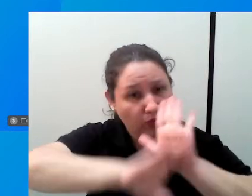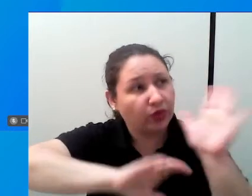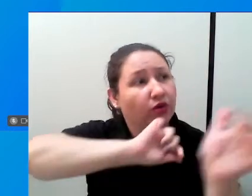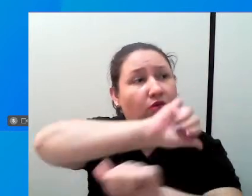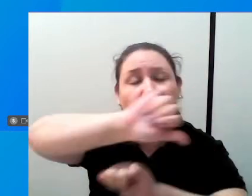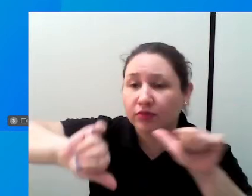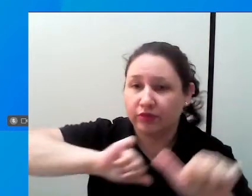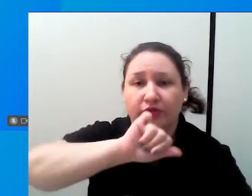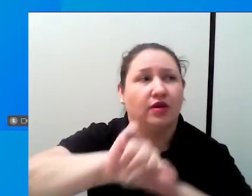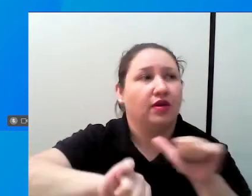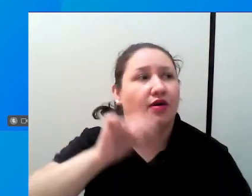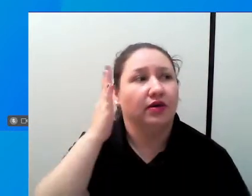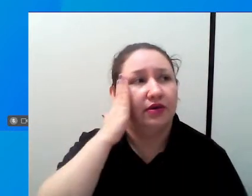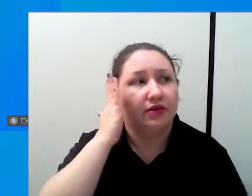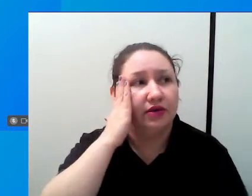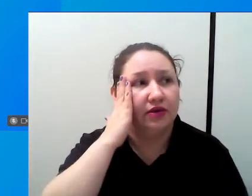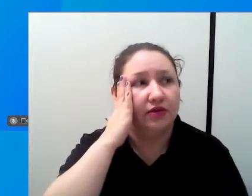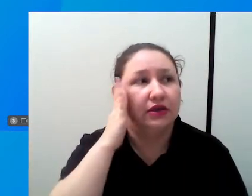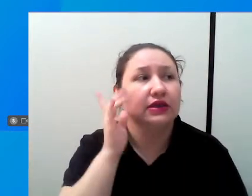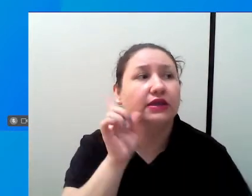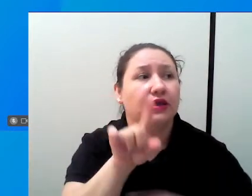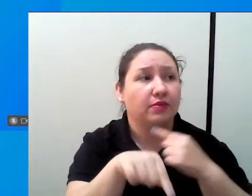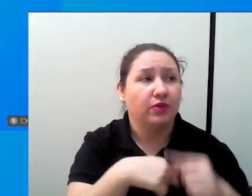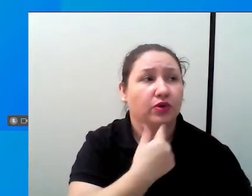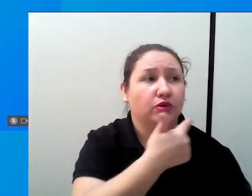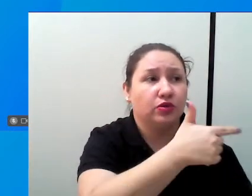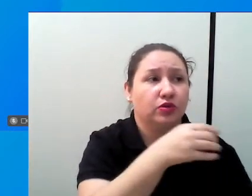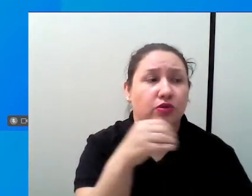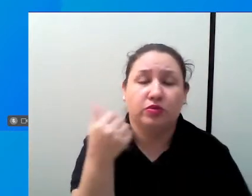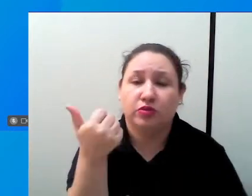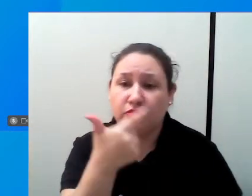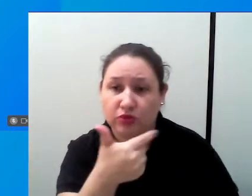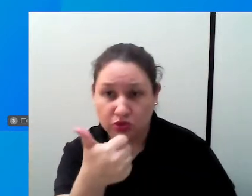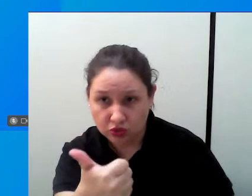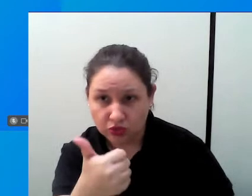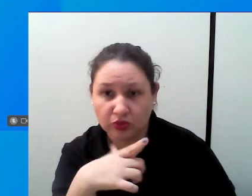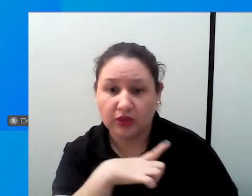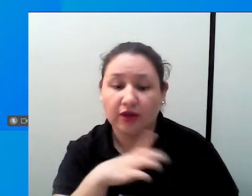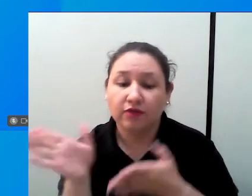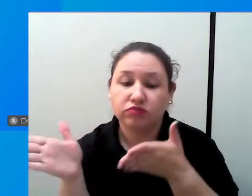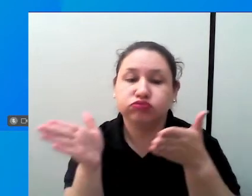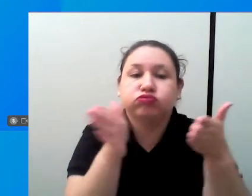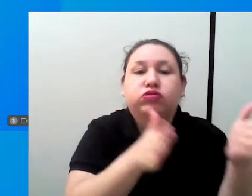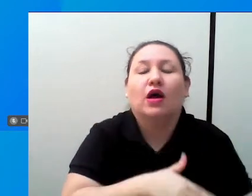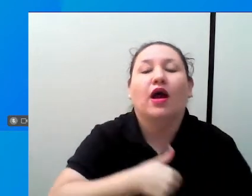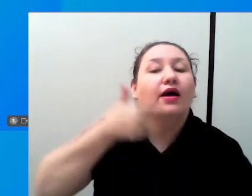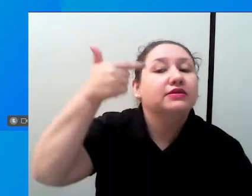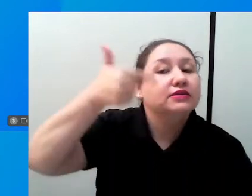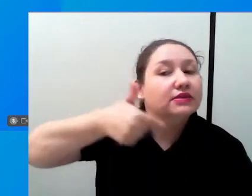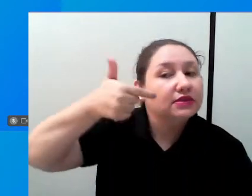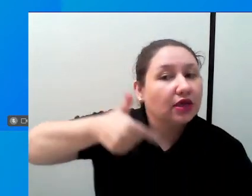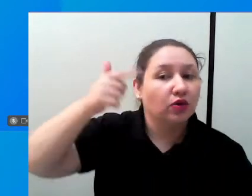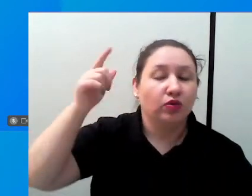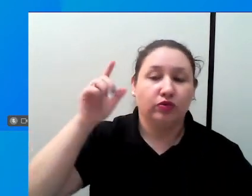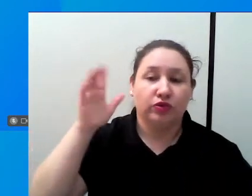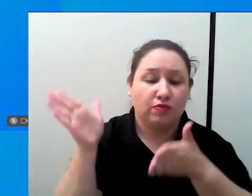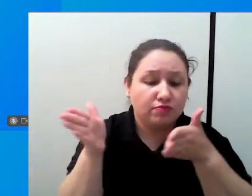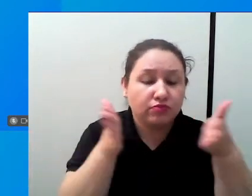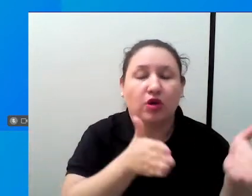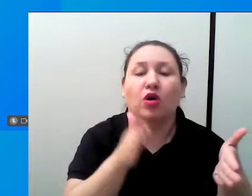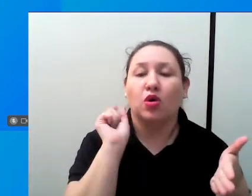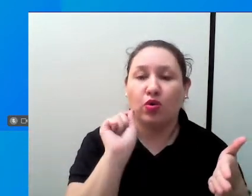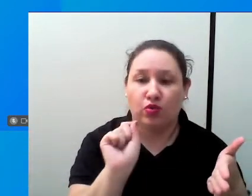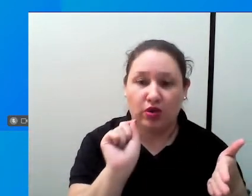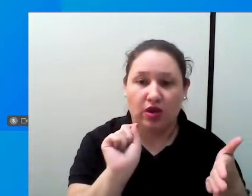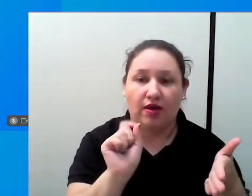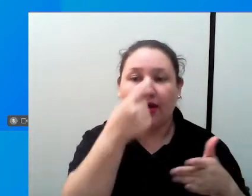normativo. Já em 2021, nós passamos a segunda fase, que aí, propriamente dita, foi a aprovação do documento